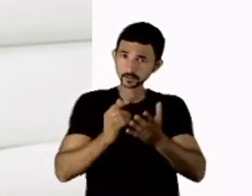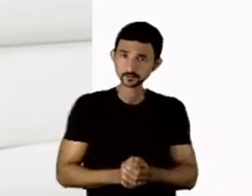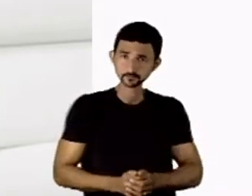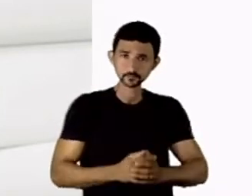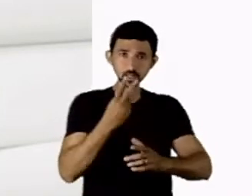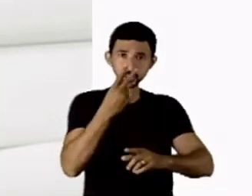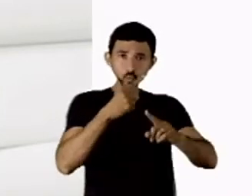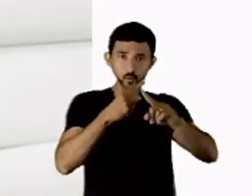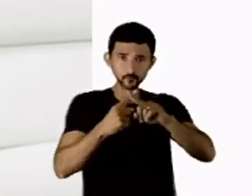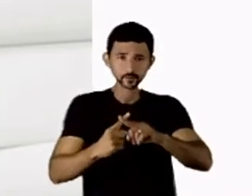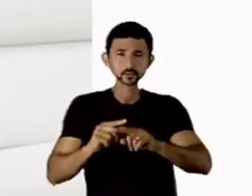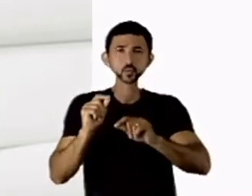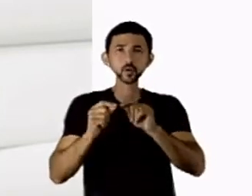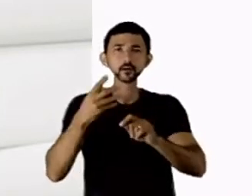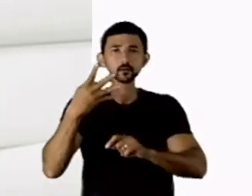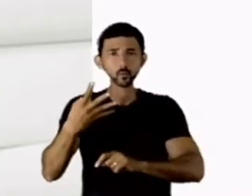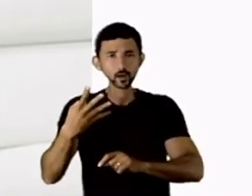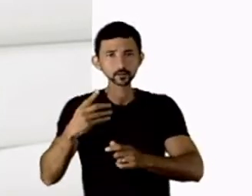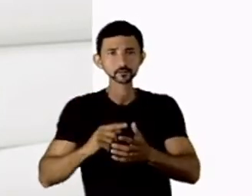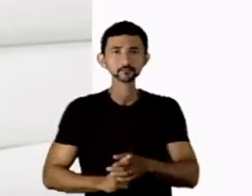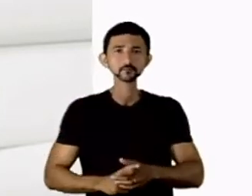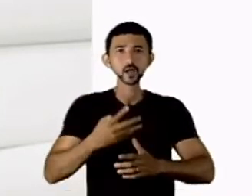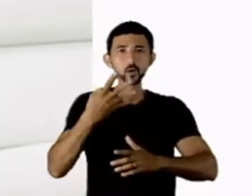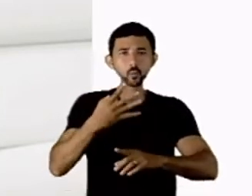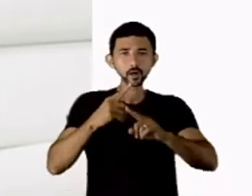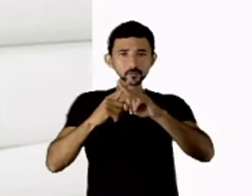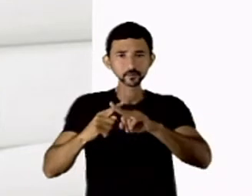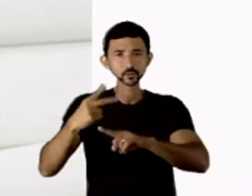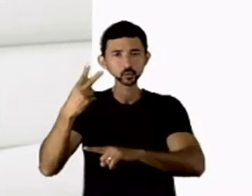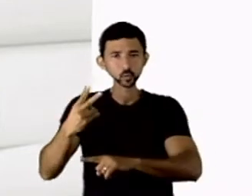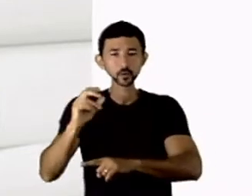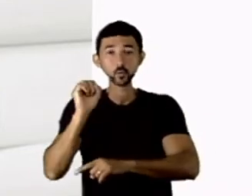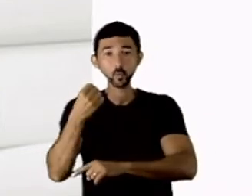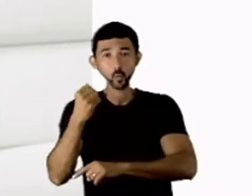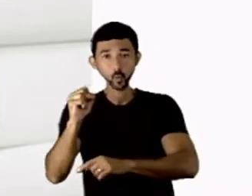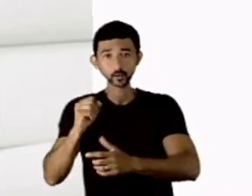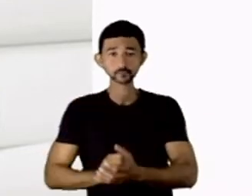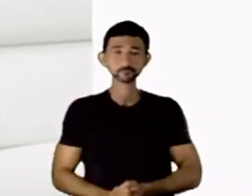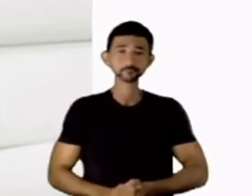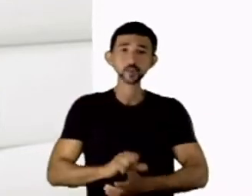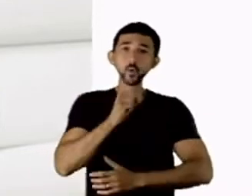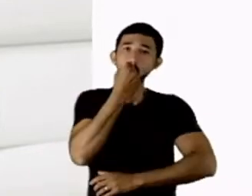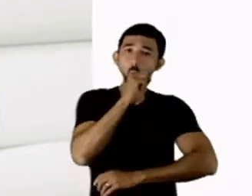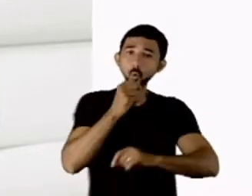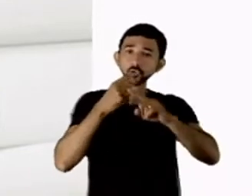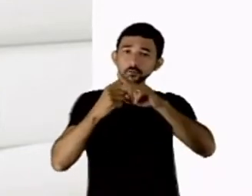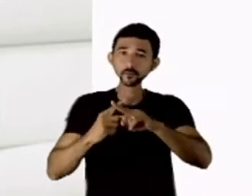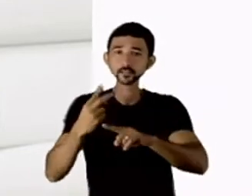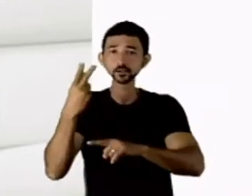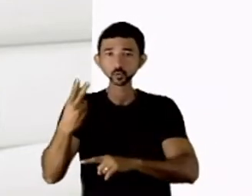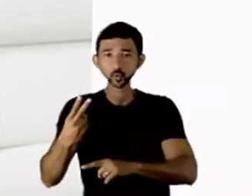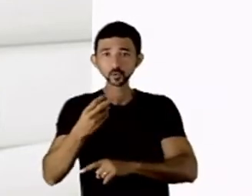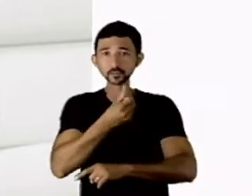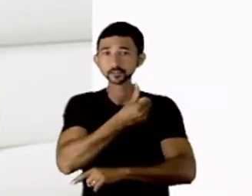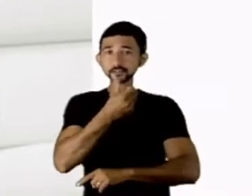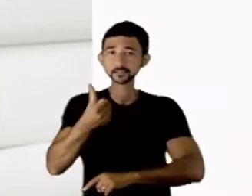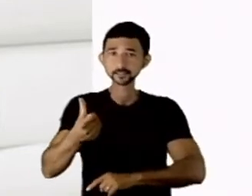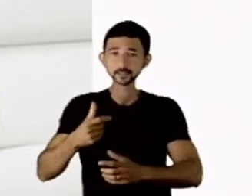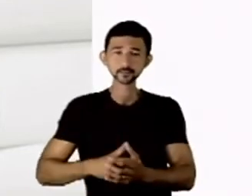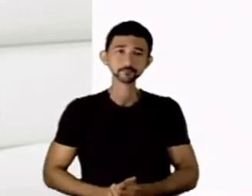2 vezes 2, 4. 4 vezes 2, 8. 8 vezes 2,